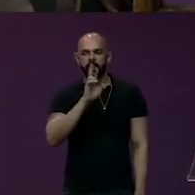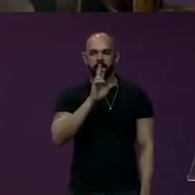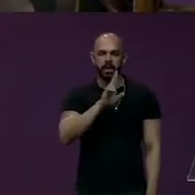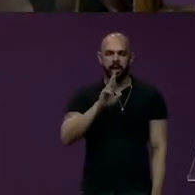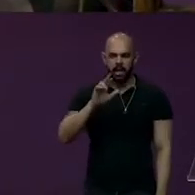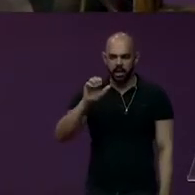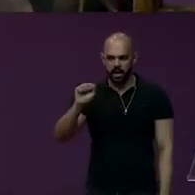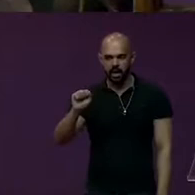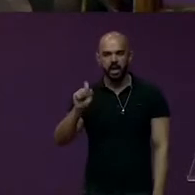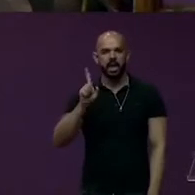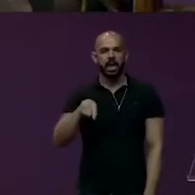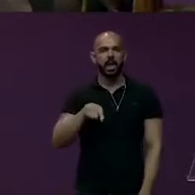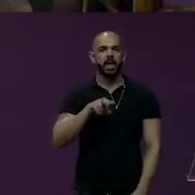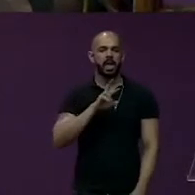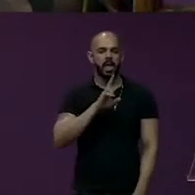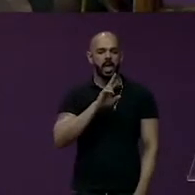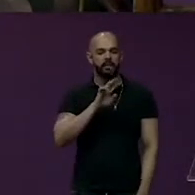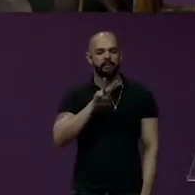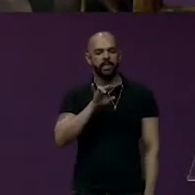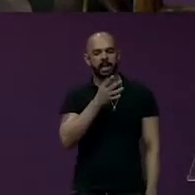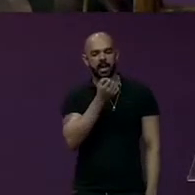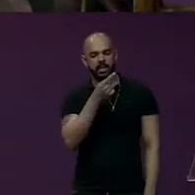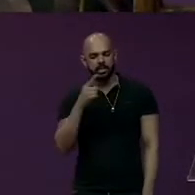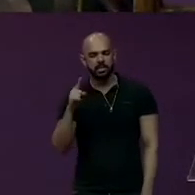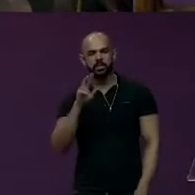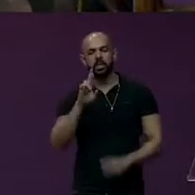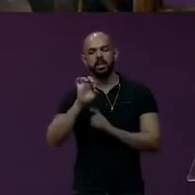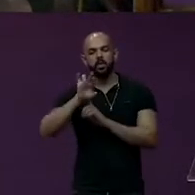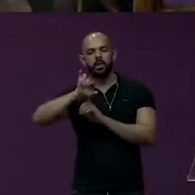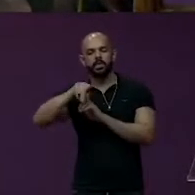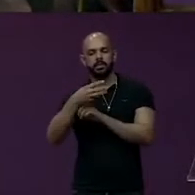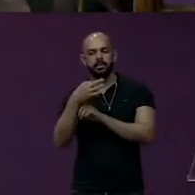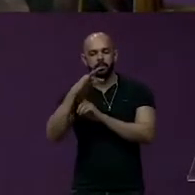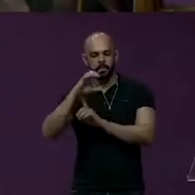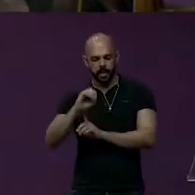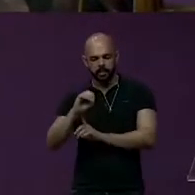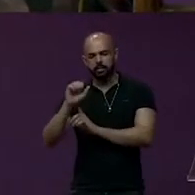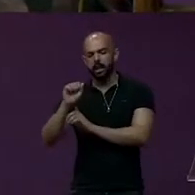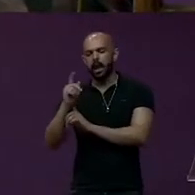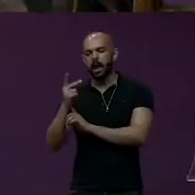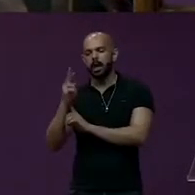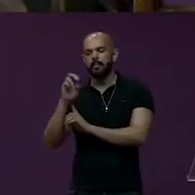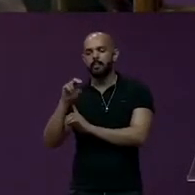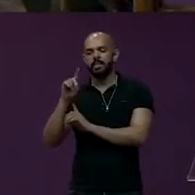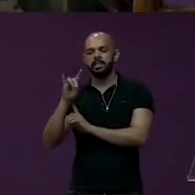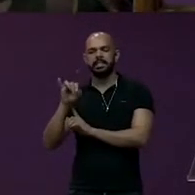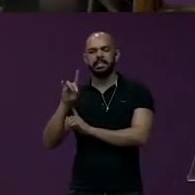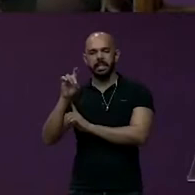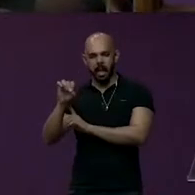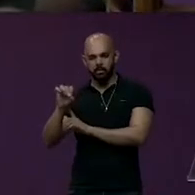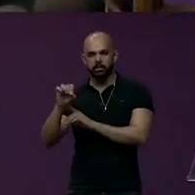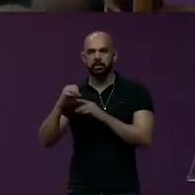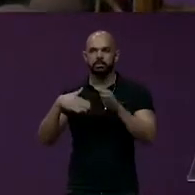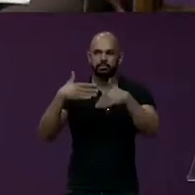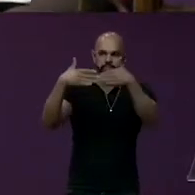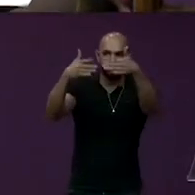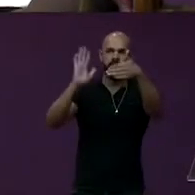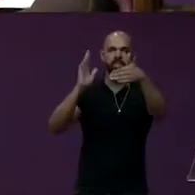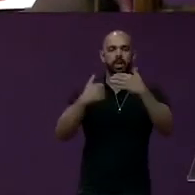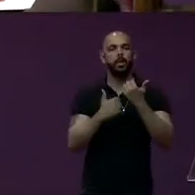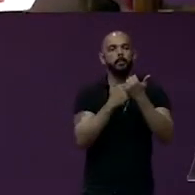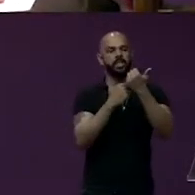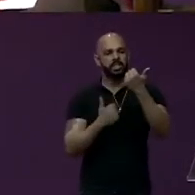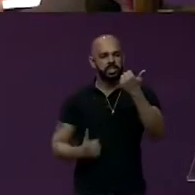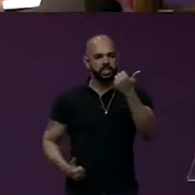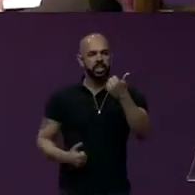por reconhecimento de aprendizagem e aprendizado, e que esse processo teve um avanço junto ao Ministério de